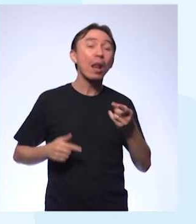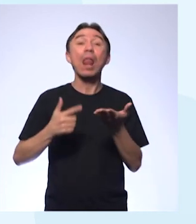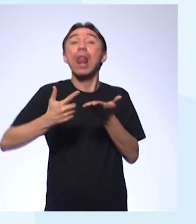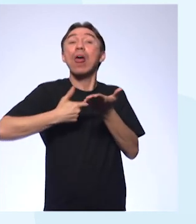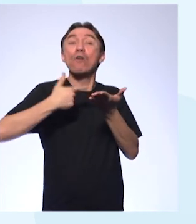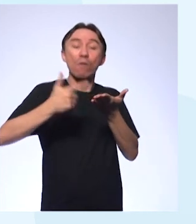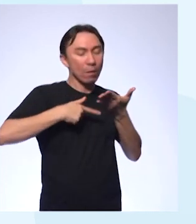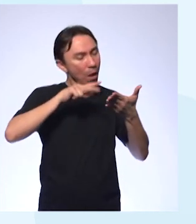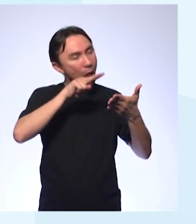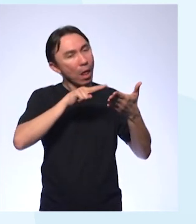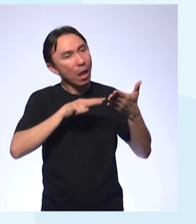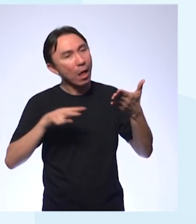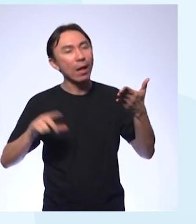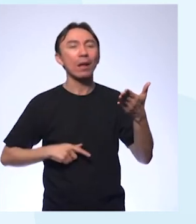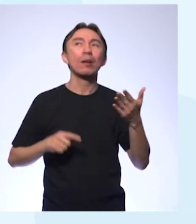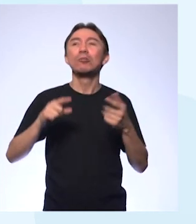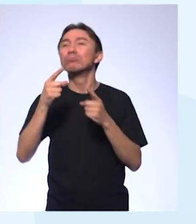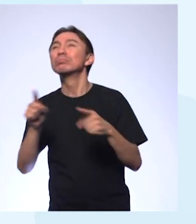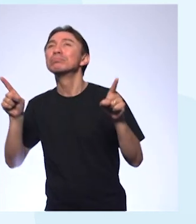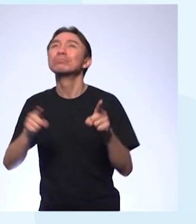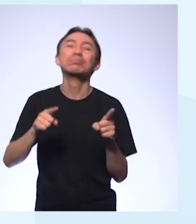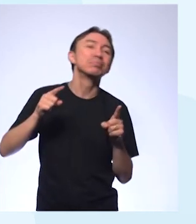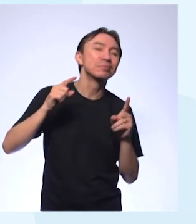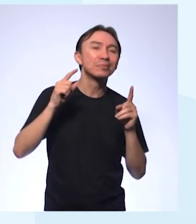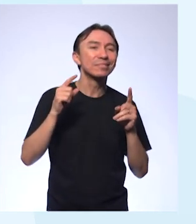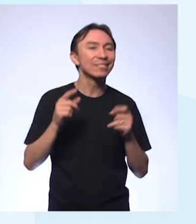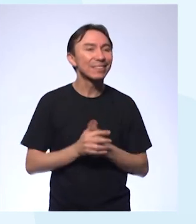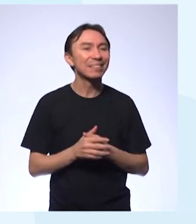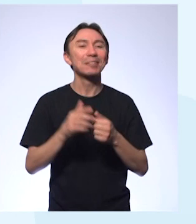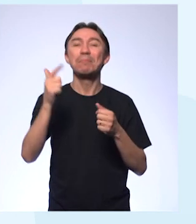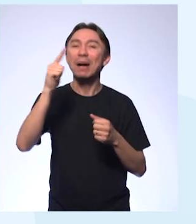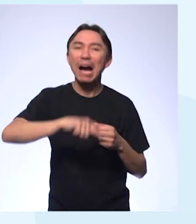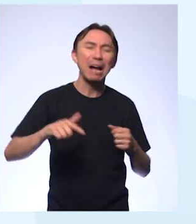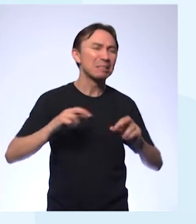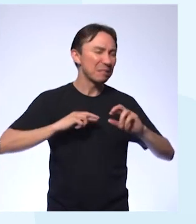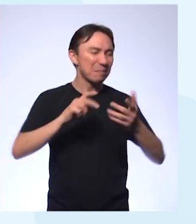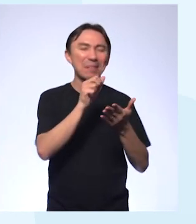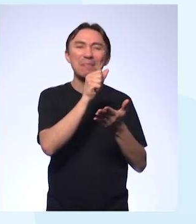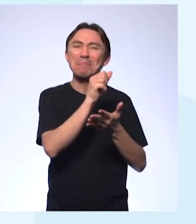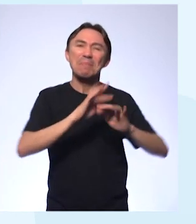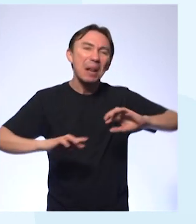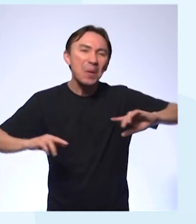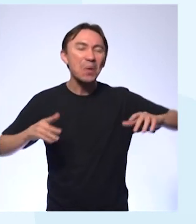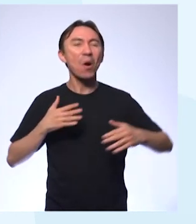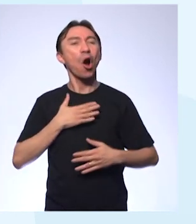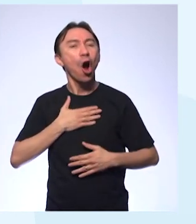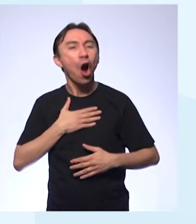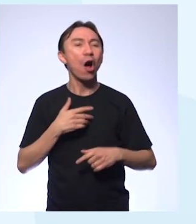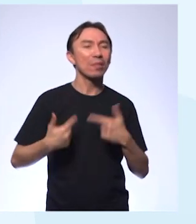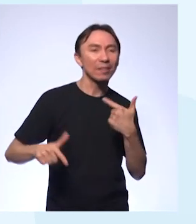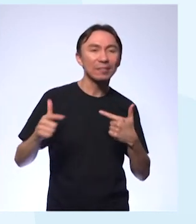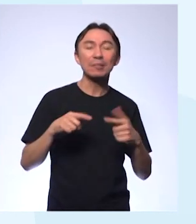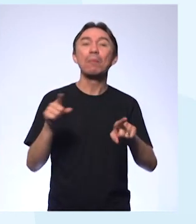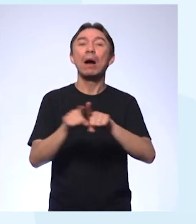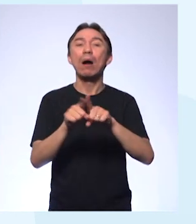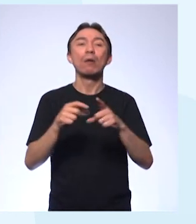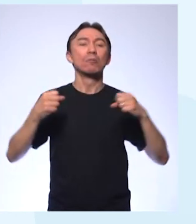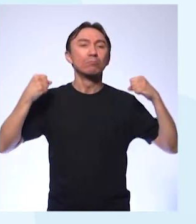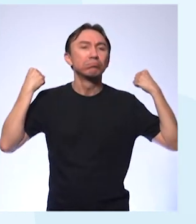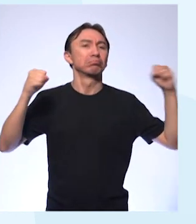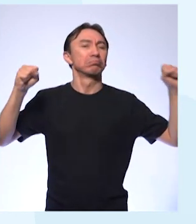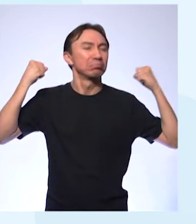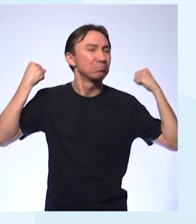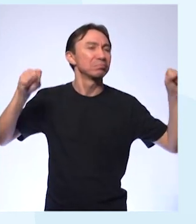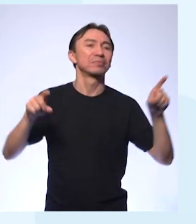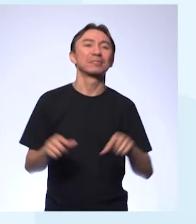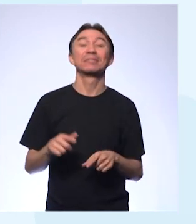livro, ouça a sua música preferida, faça uma atividade prazerosa, pratique atividade física e, o mais